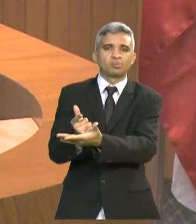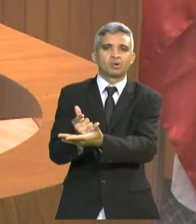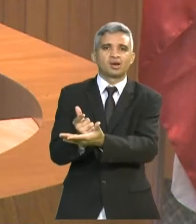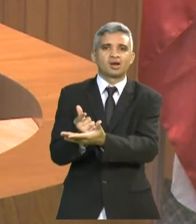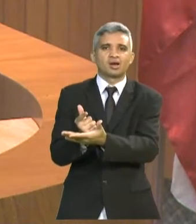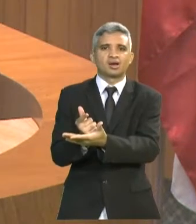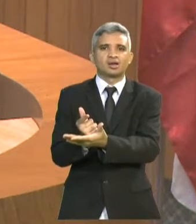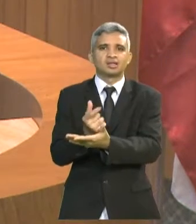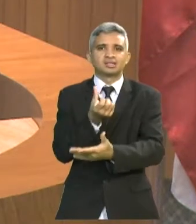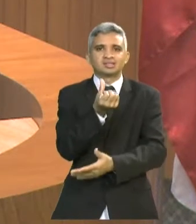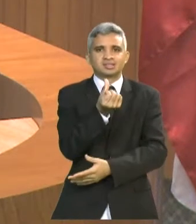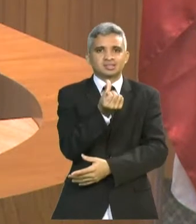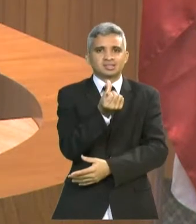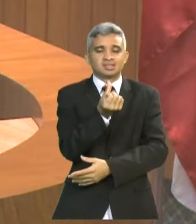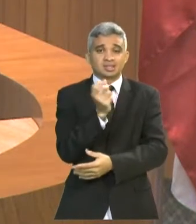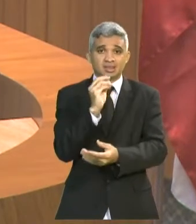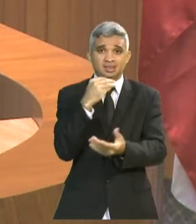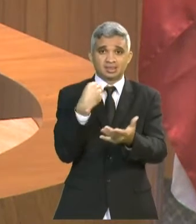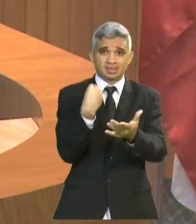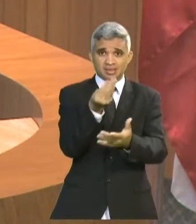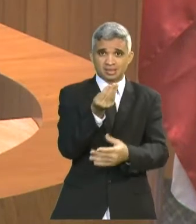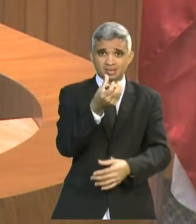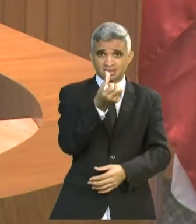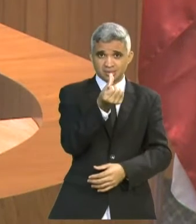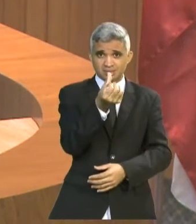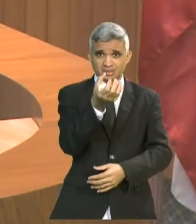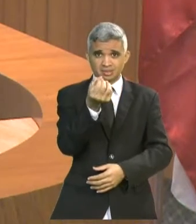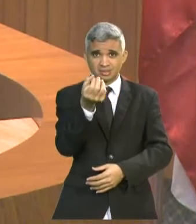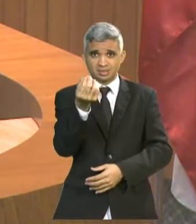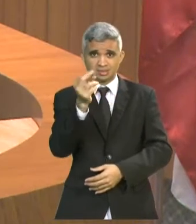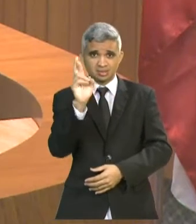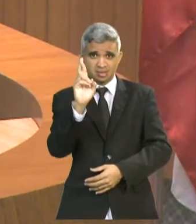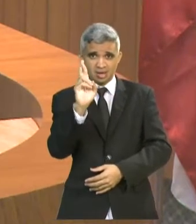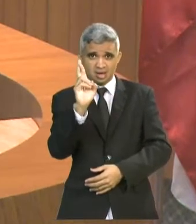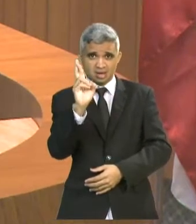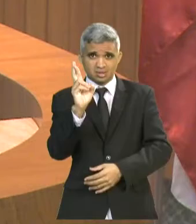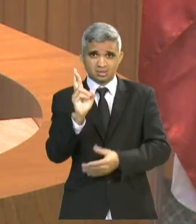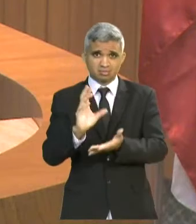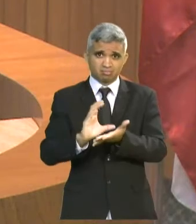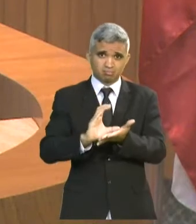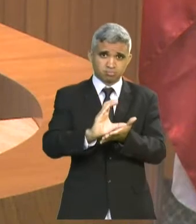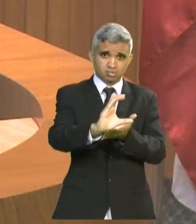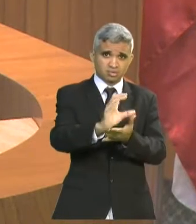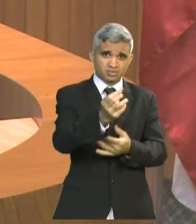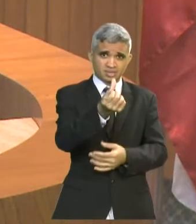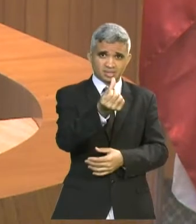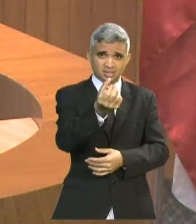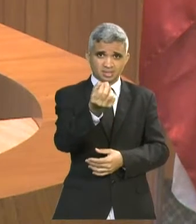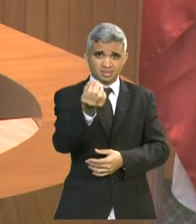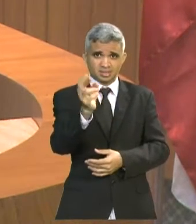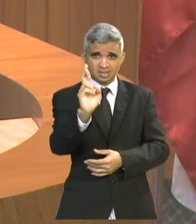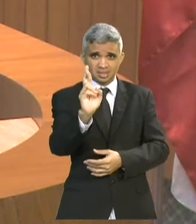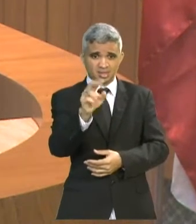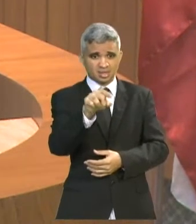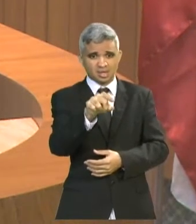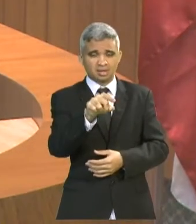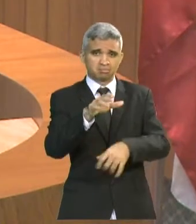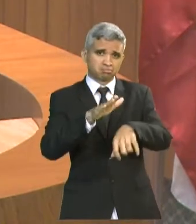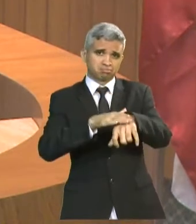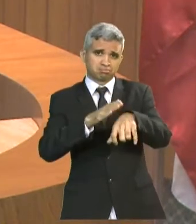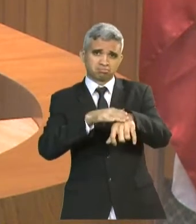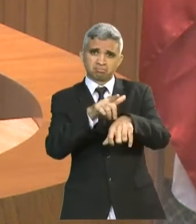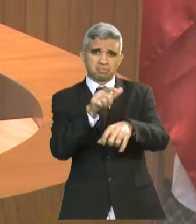R$ 600 para cada família, e ali o cidadão pode adquirir eletrodoméstico como ferro de